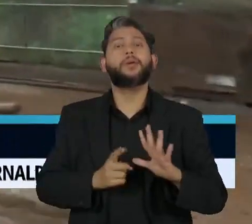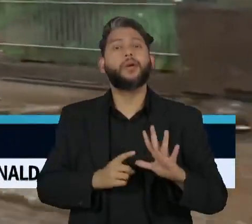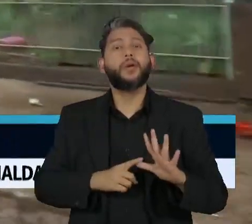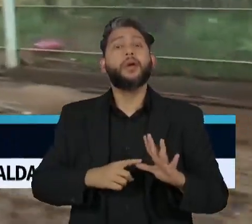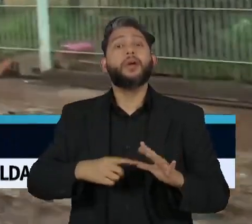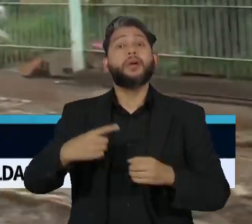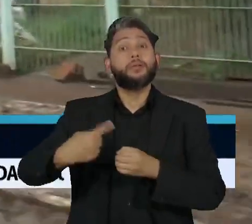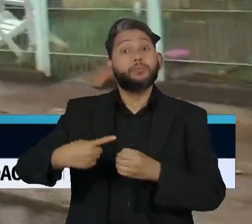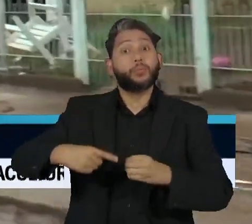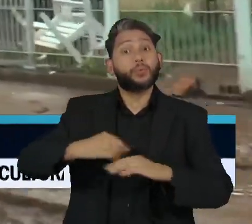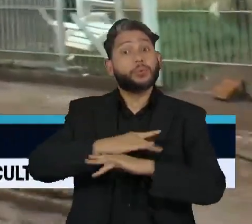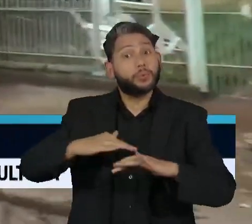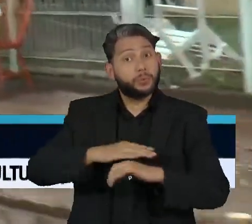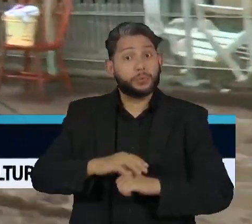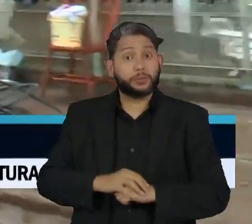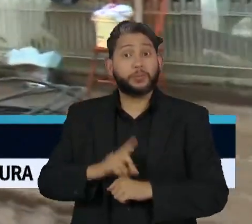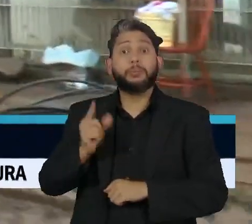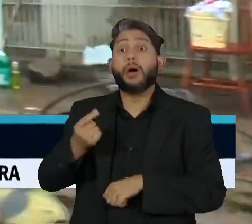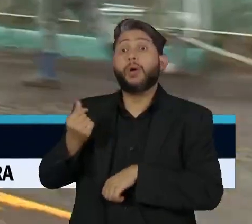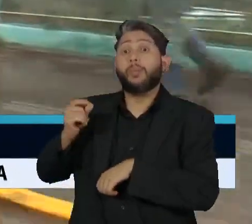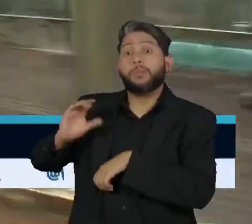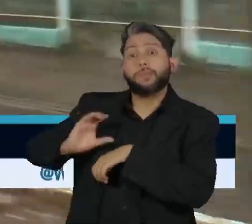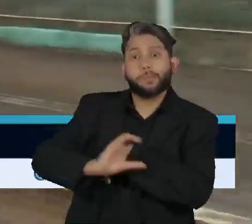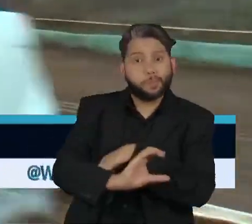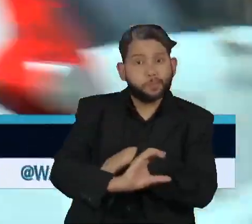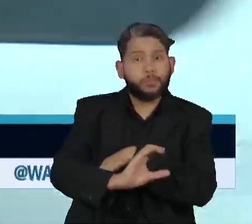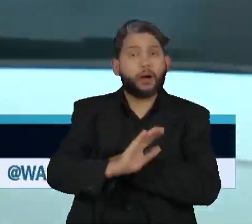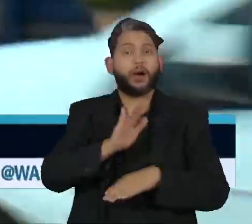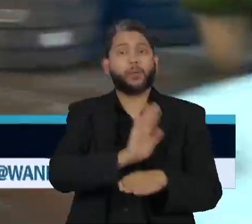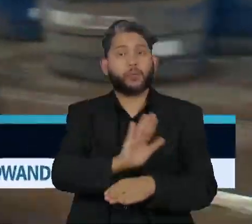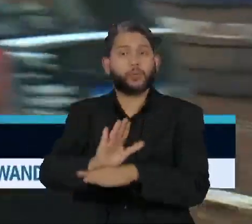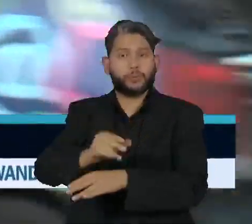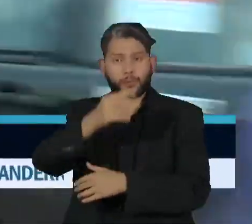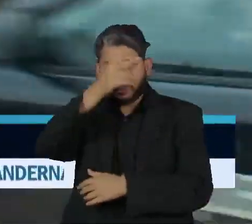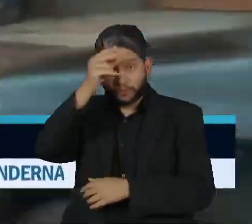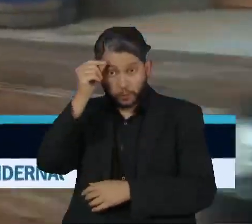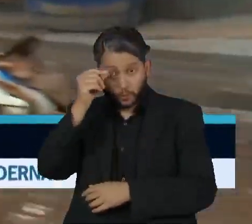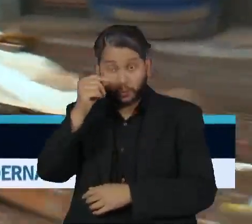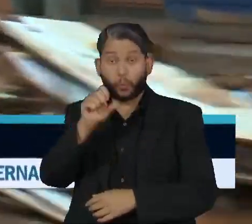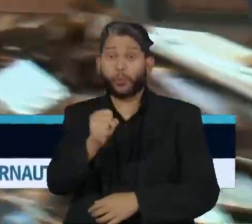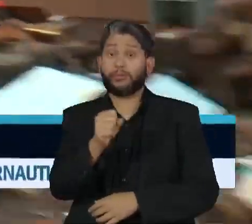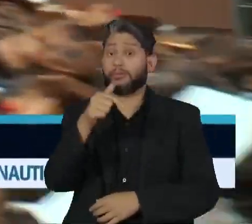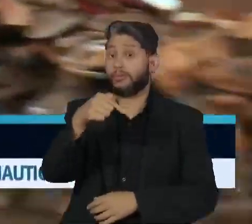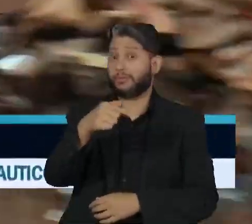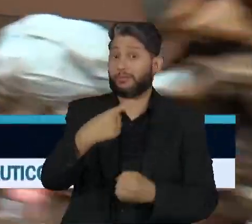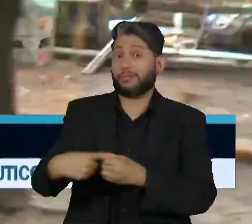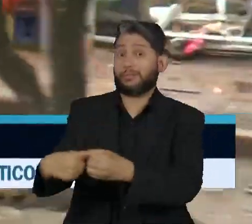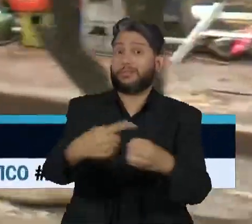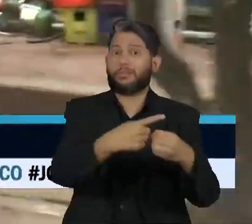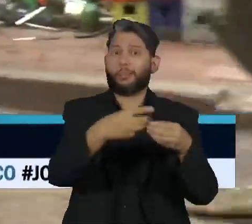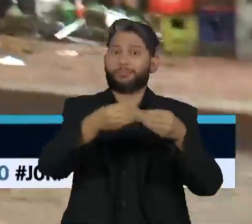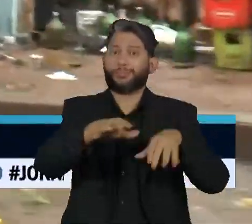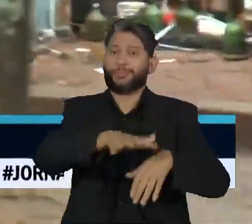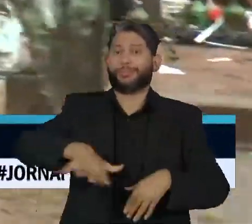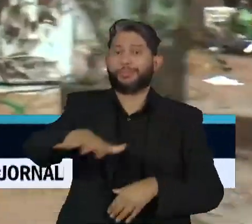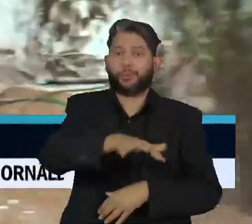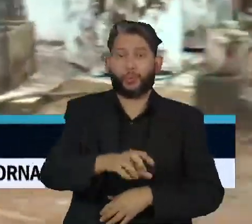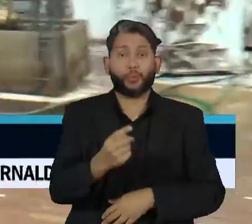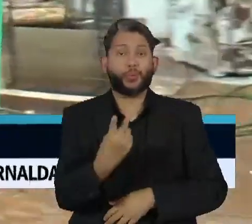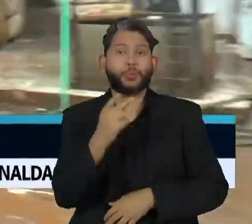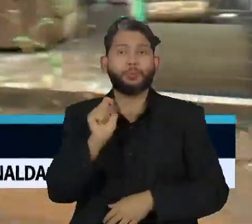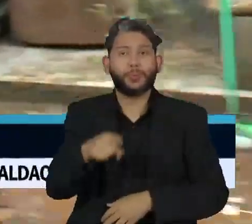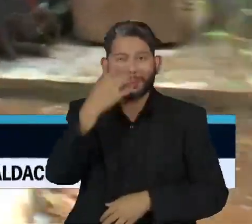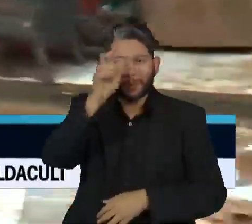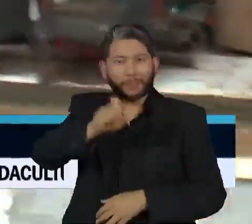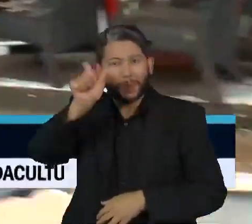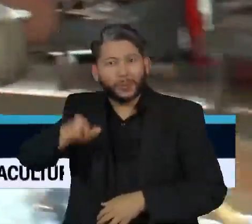Uma das medidas será o repasse de recursos para as prefeituras das 87 cidades atingidas. Mais de 12 mil